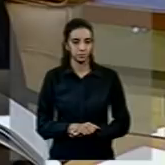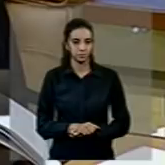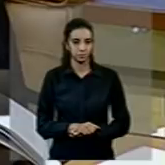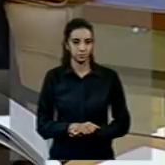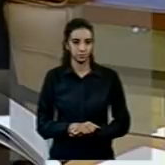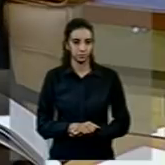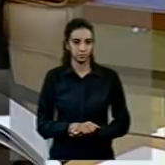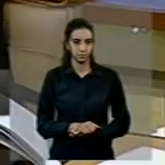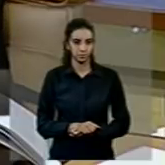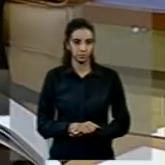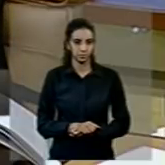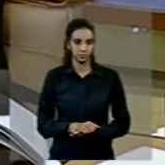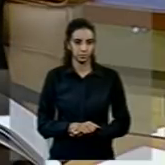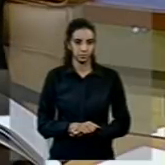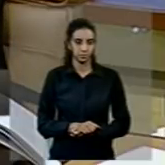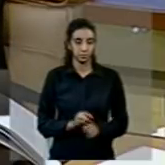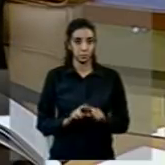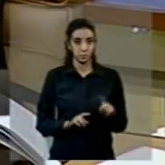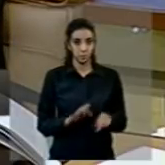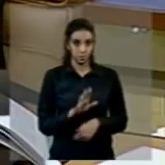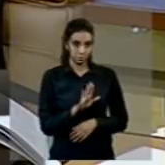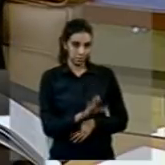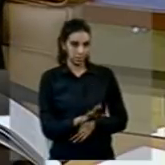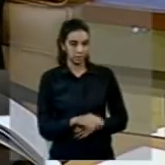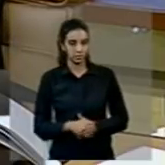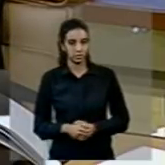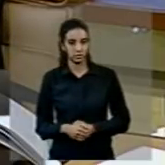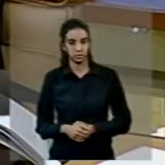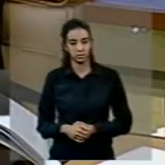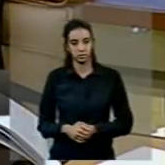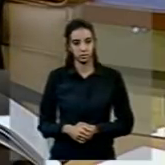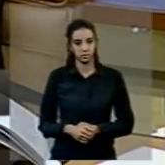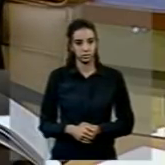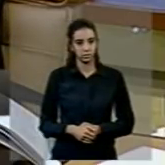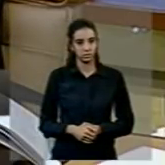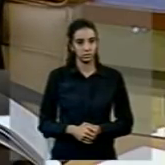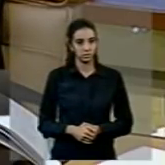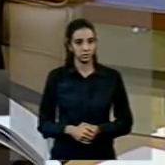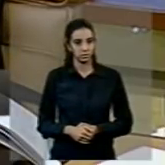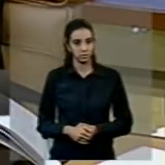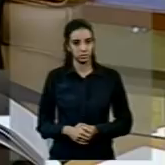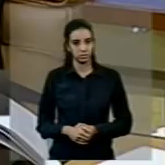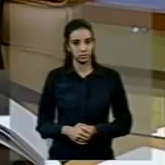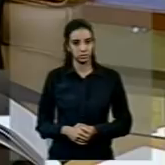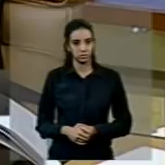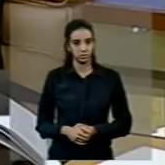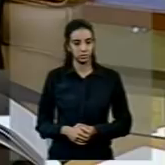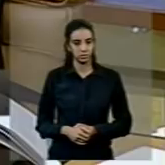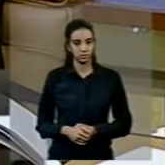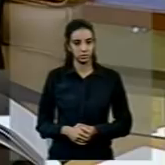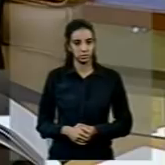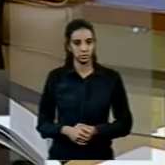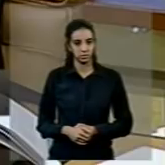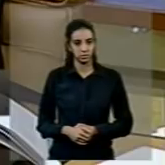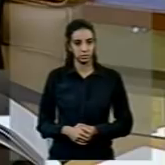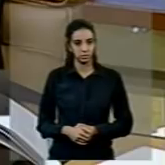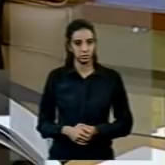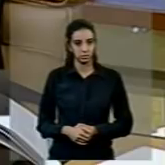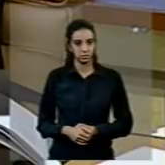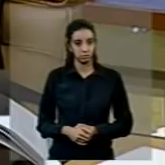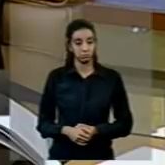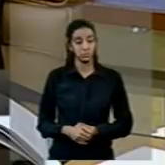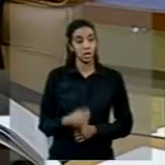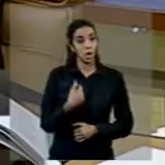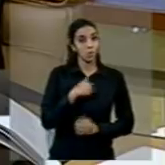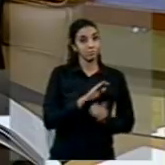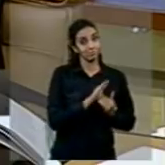o que me contém, no entanto, nos termos e na via, e especialmente nos fundamentos apresentados pelo ministro